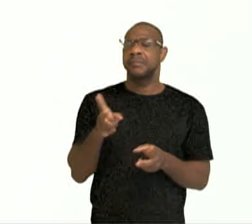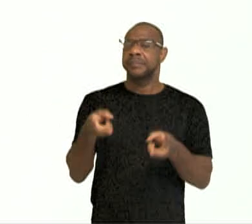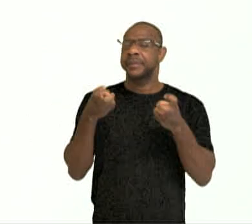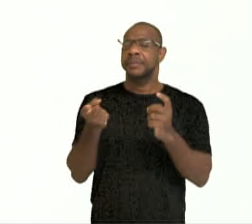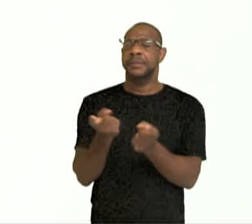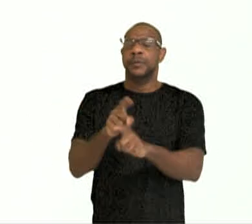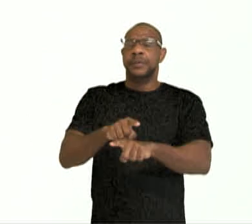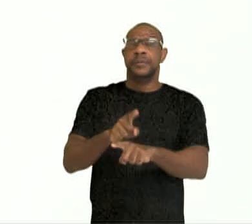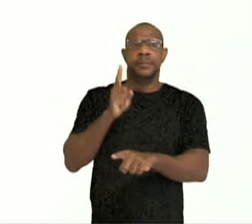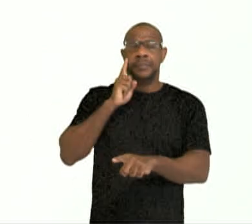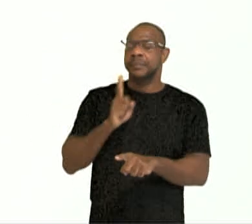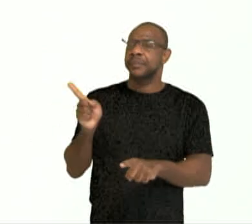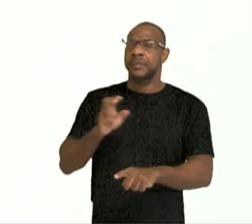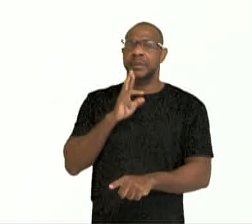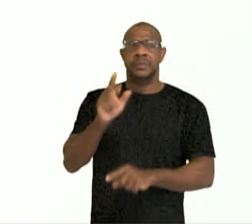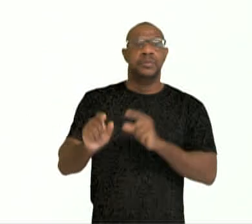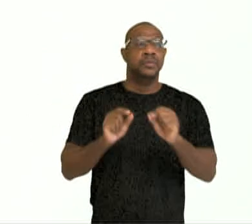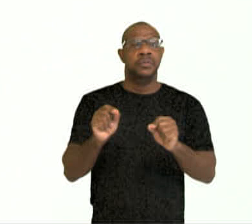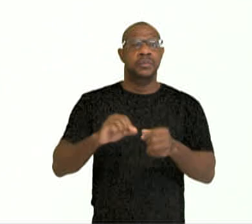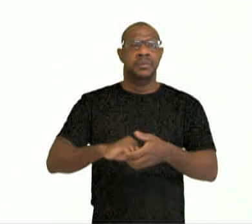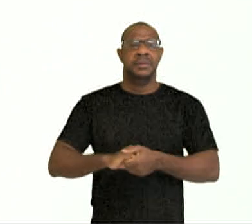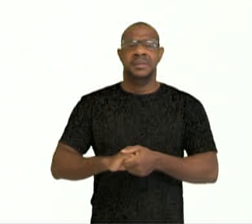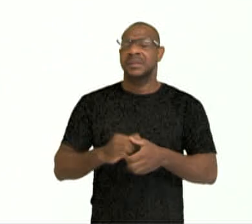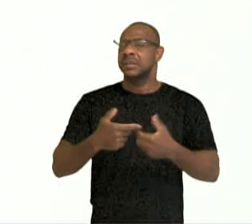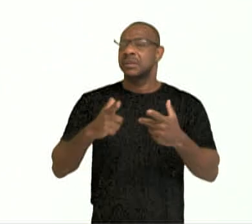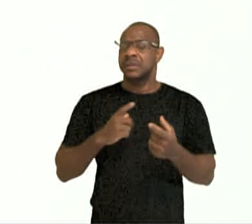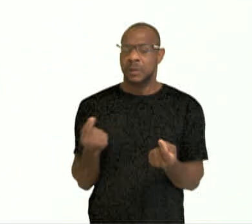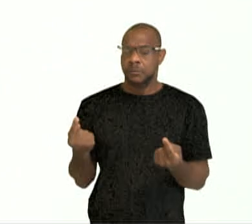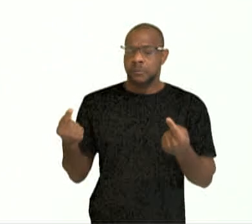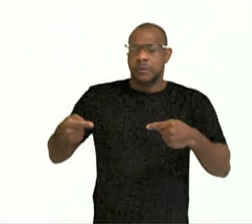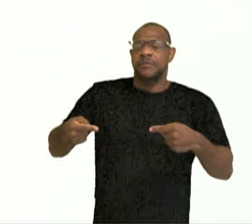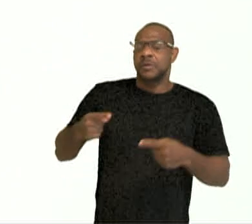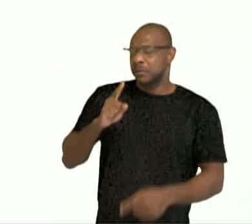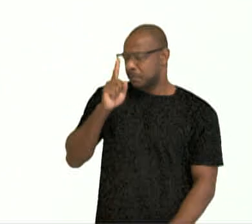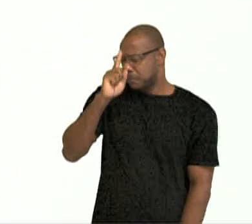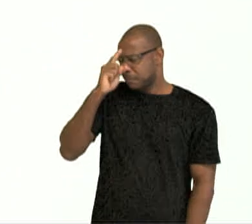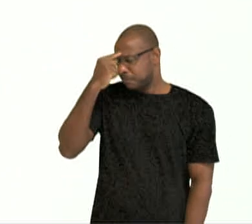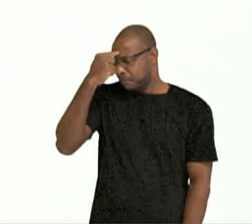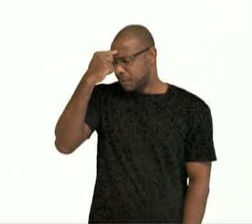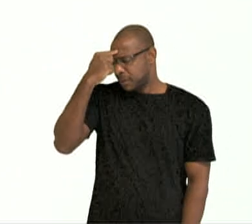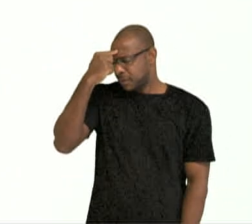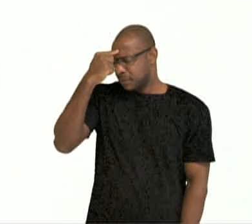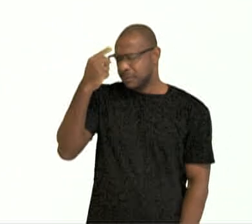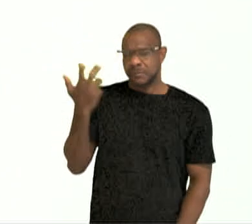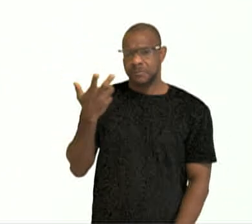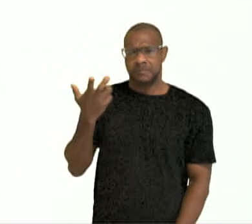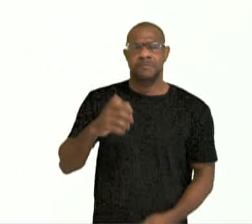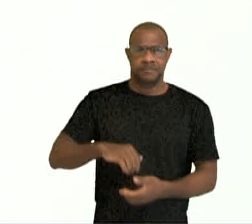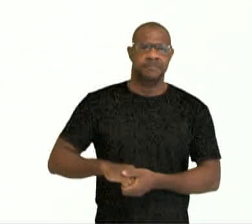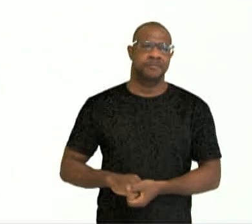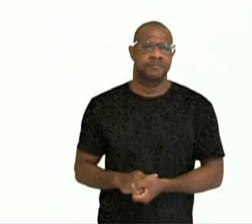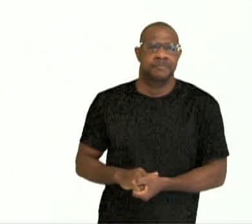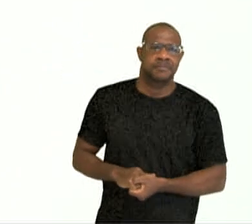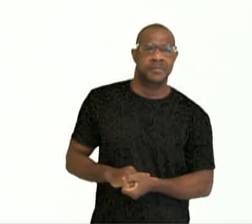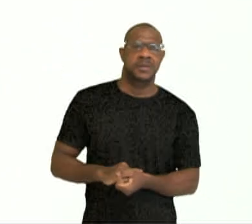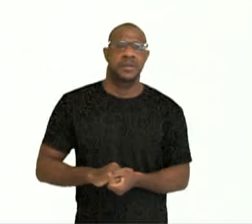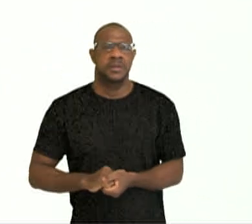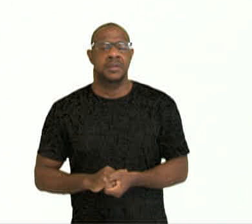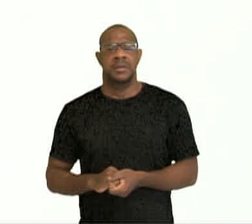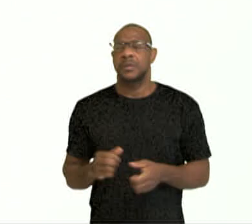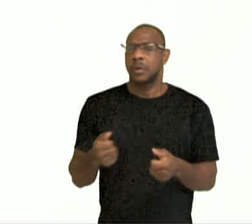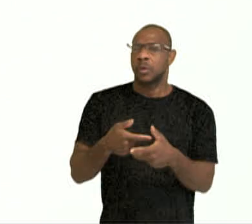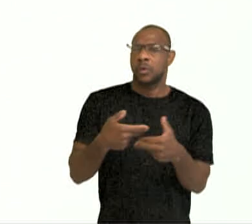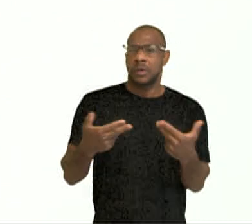radical, resultante em algo que desafia a lógica e soa absurdo ou mesmo irreal.